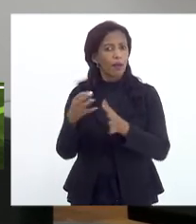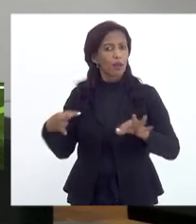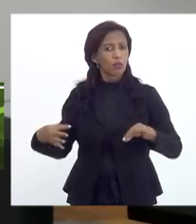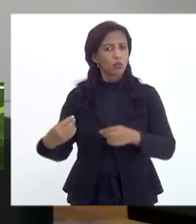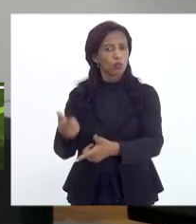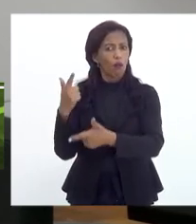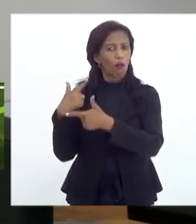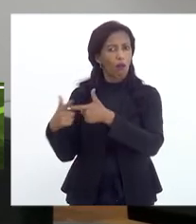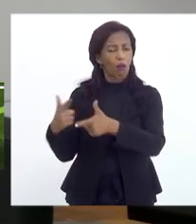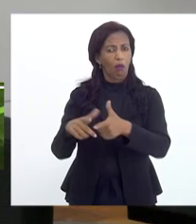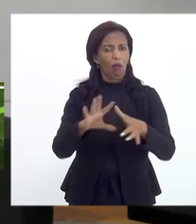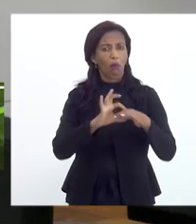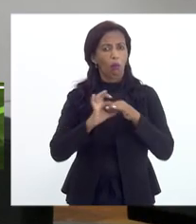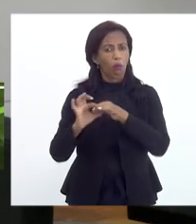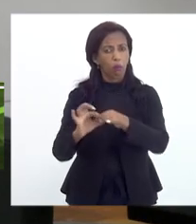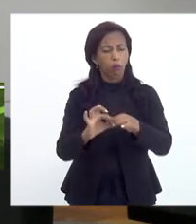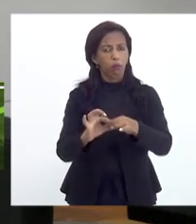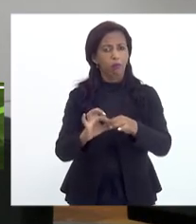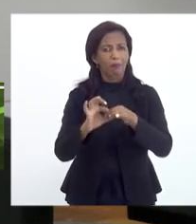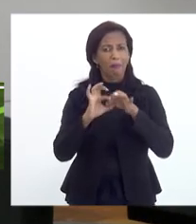Embaranhado De